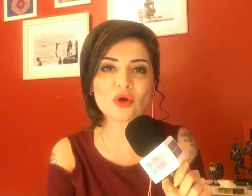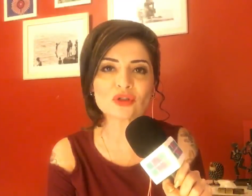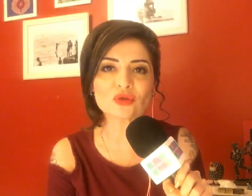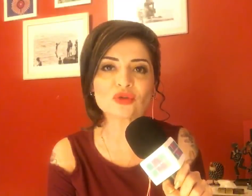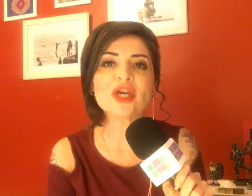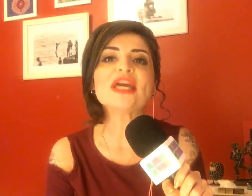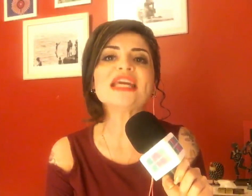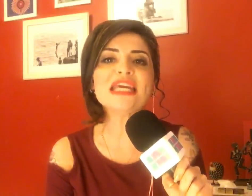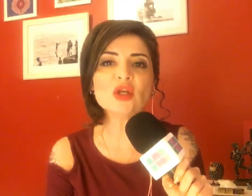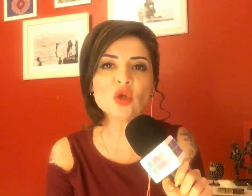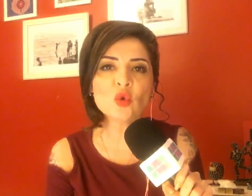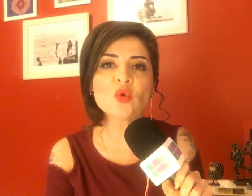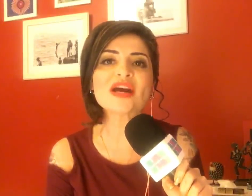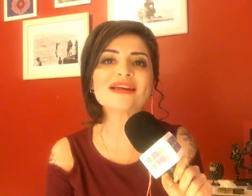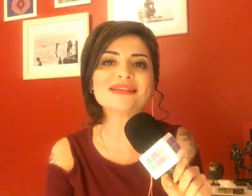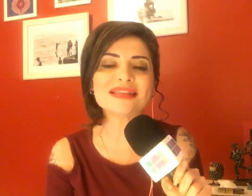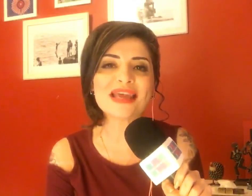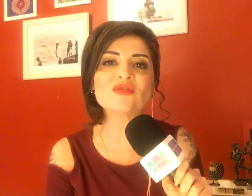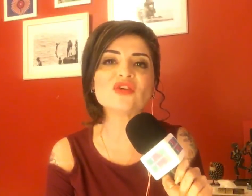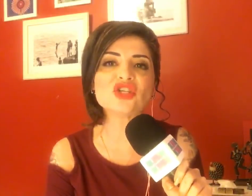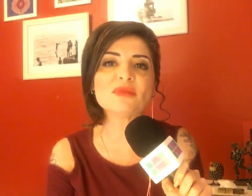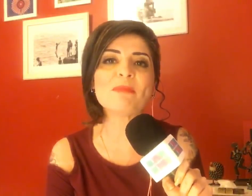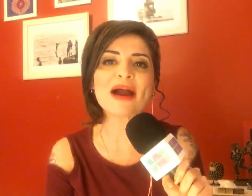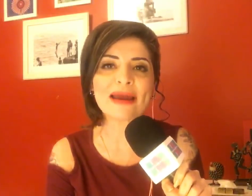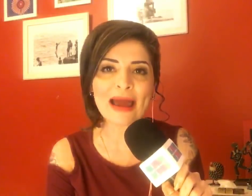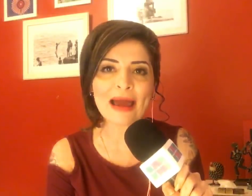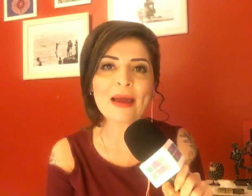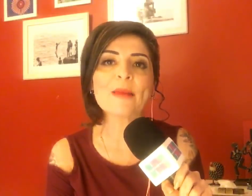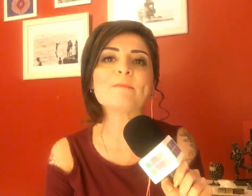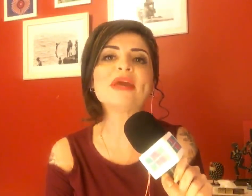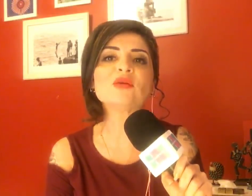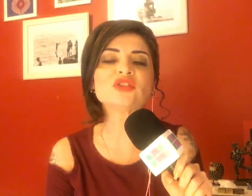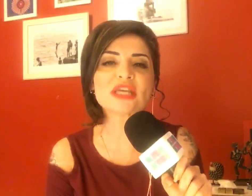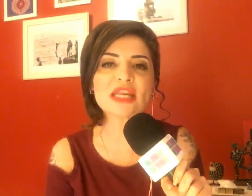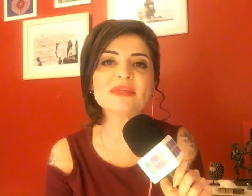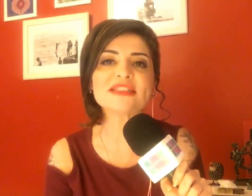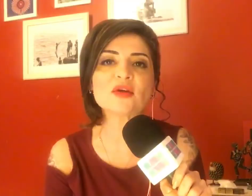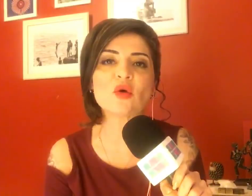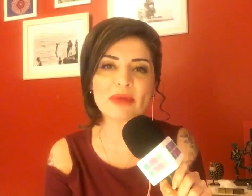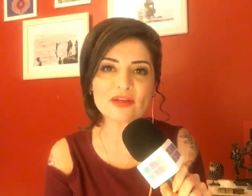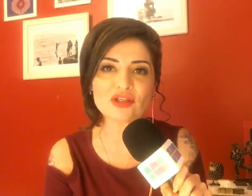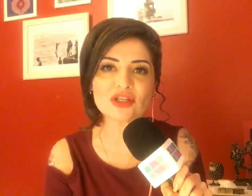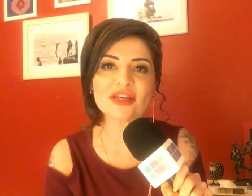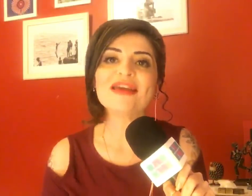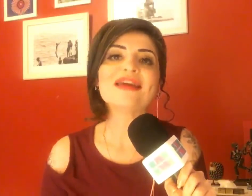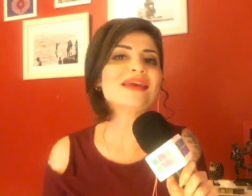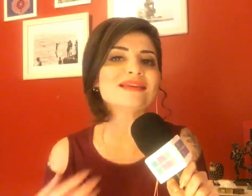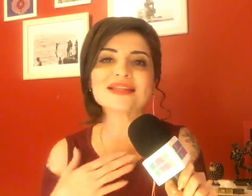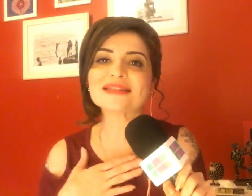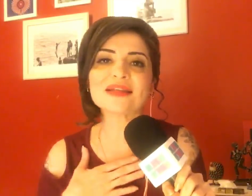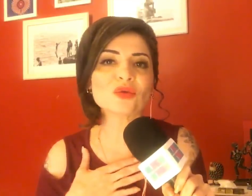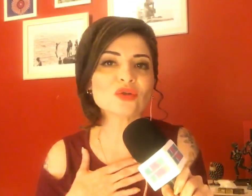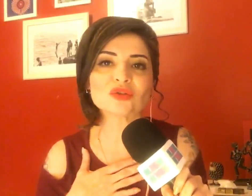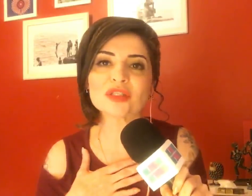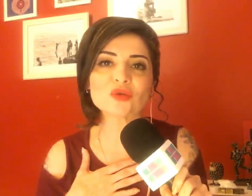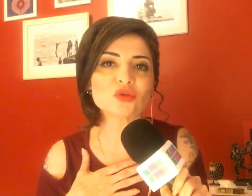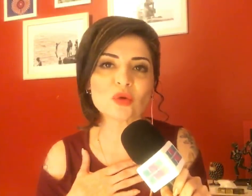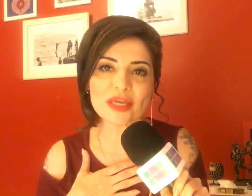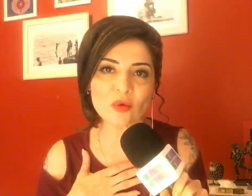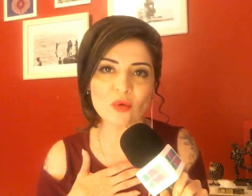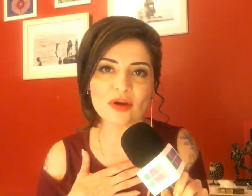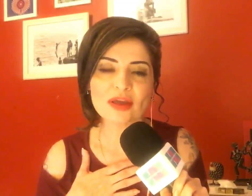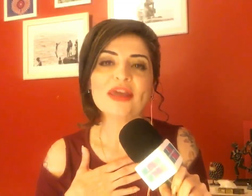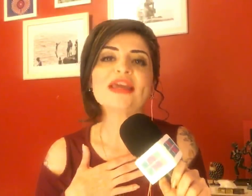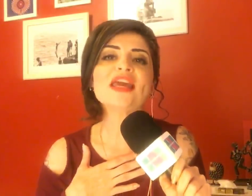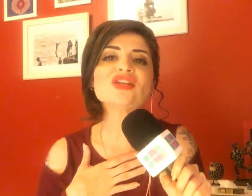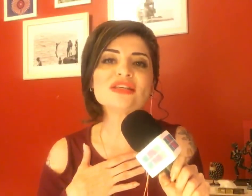de poderosos que nunca teve de pagar pelos crimes que comete. Quem está dizendo isso não